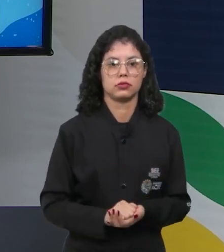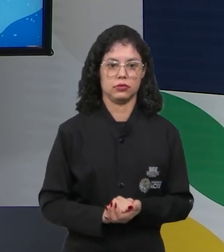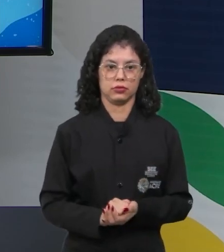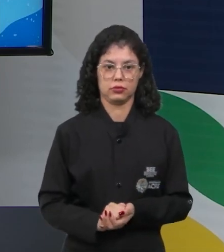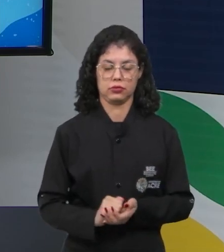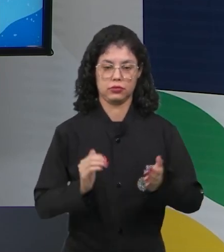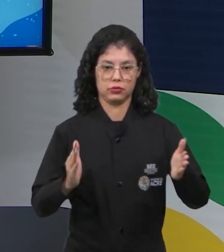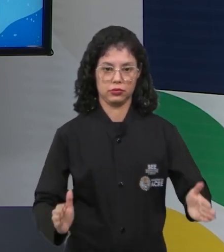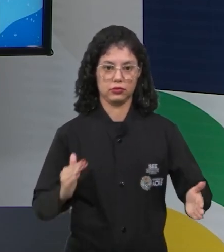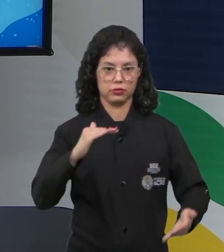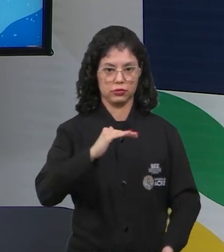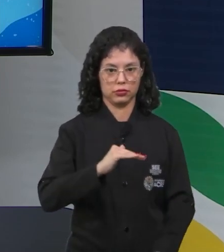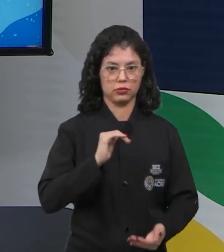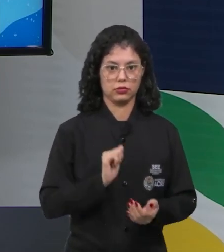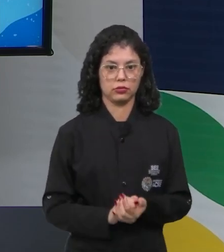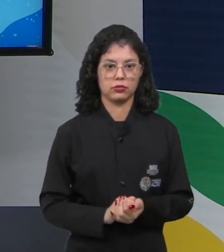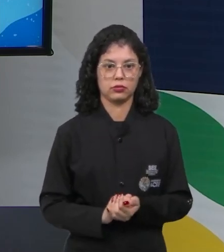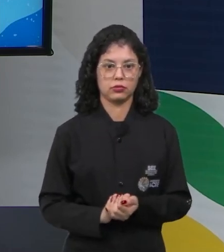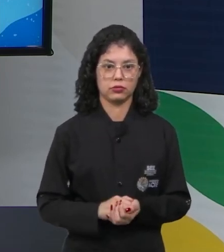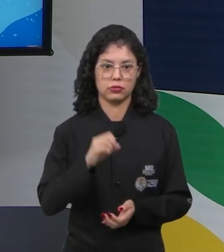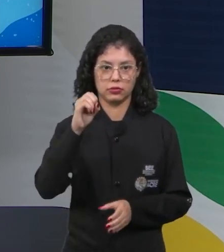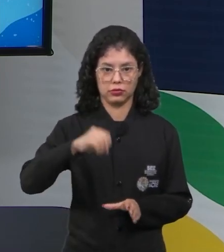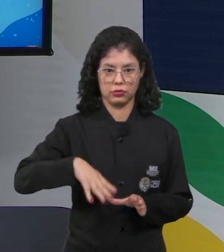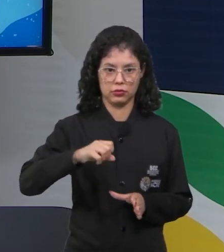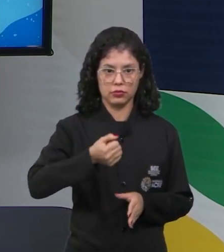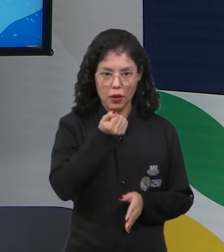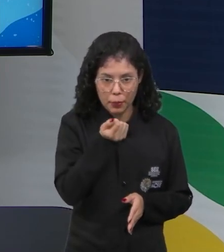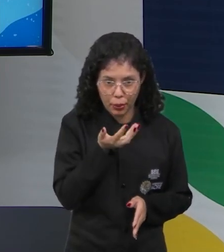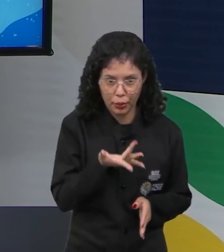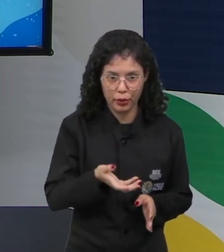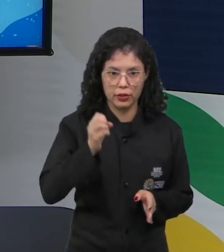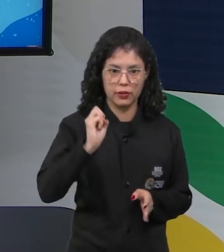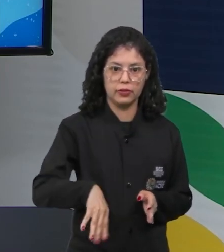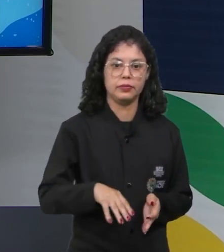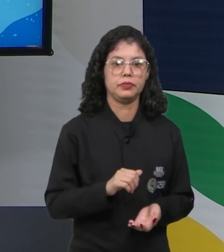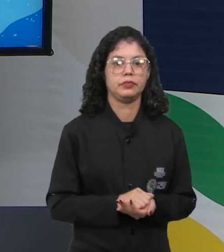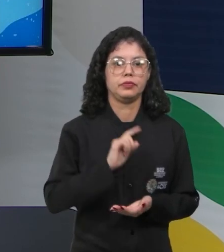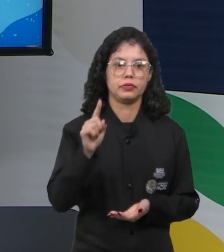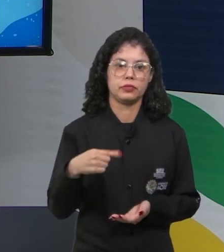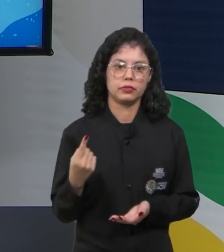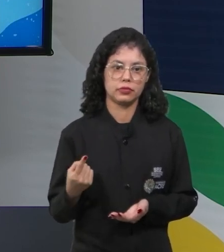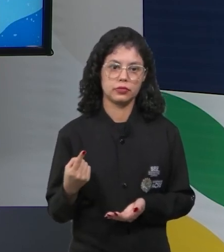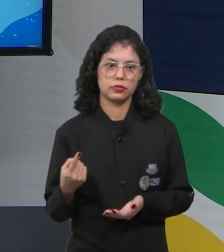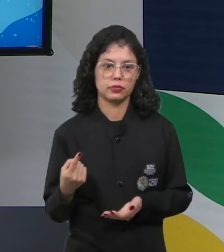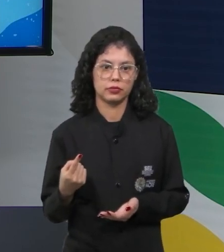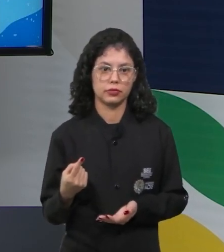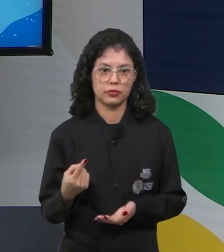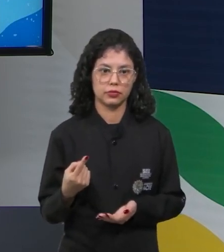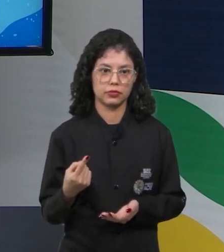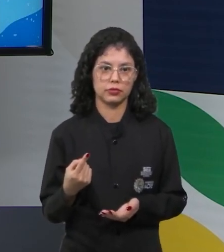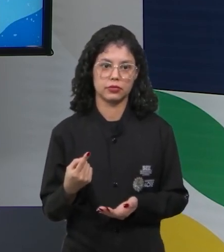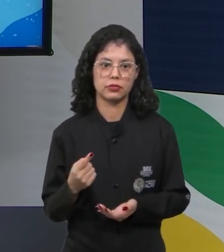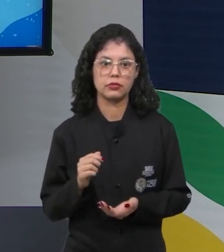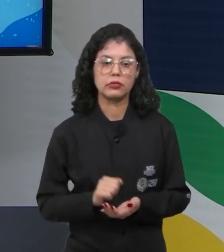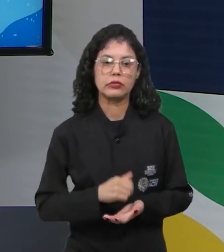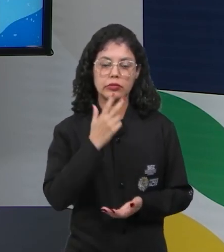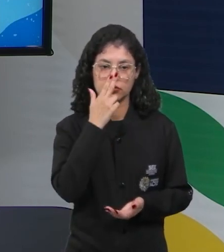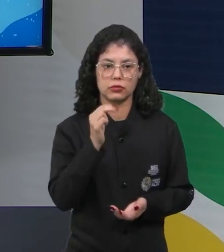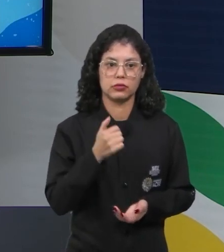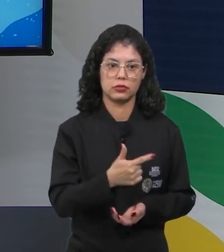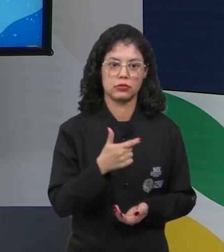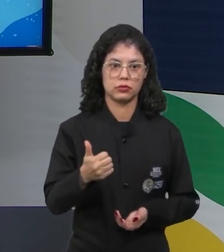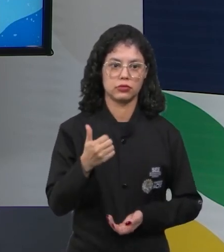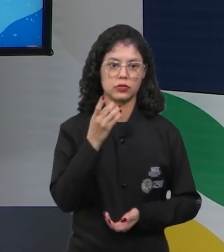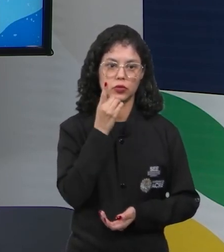de um cesto, aí coloca o quê, gente? Coloca trigo, coloca um monte de trigo e depois, ó, e é preciso, depois de